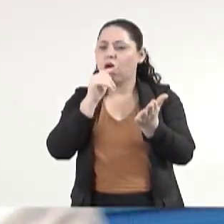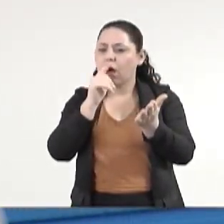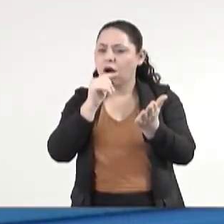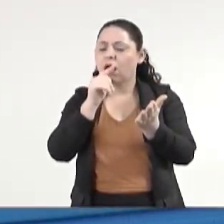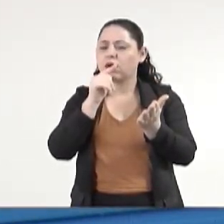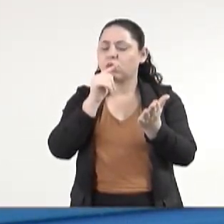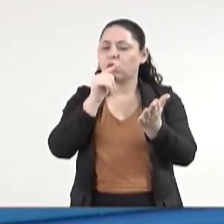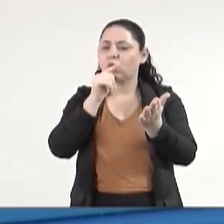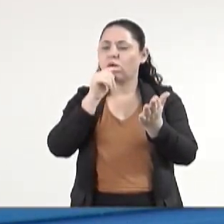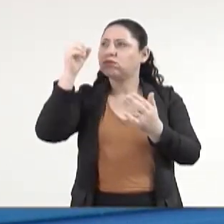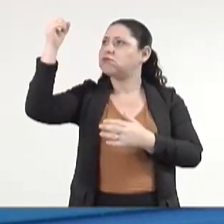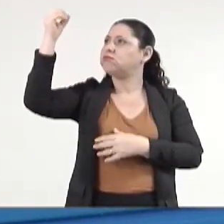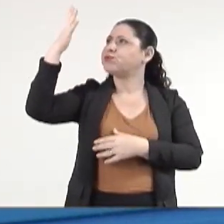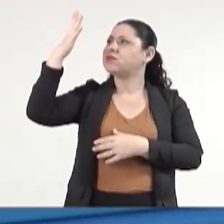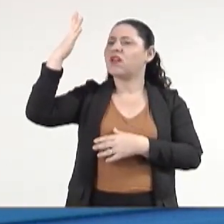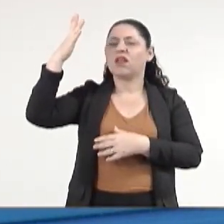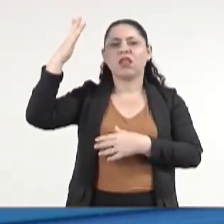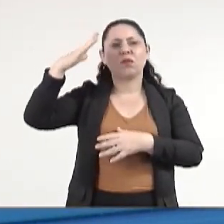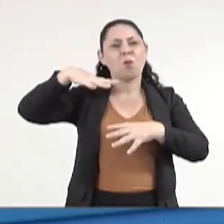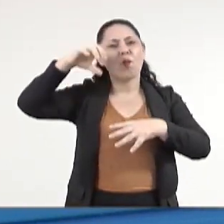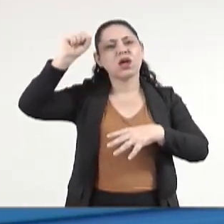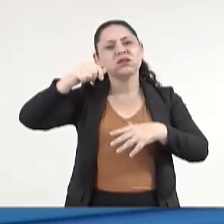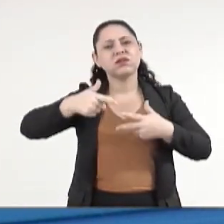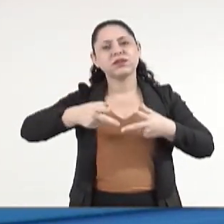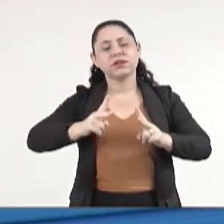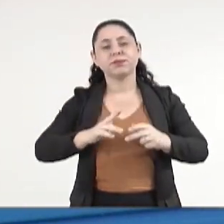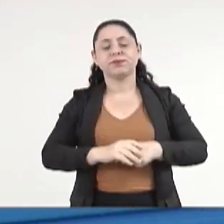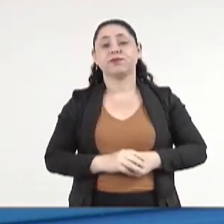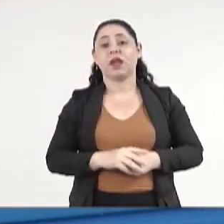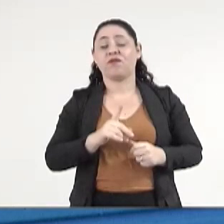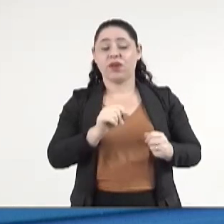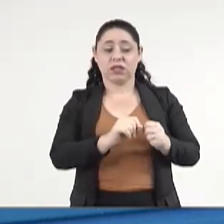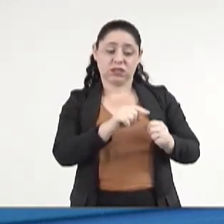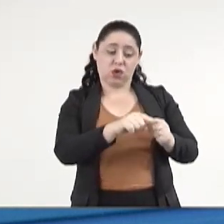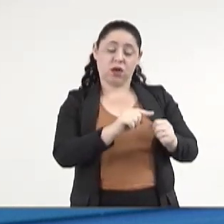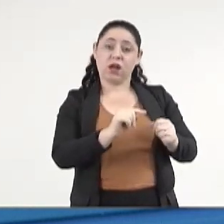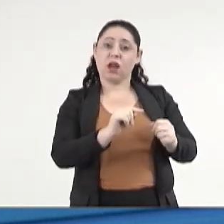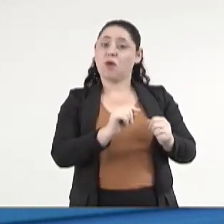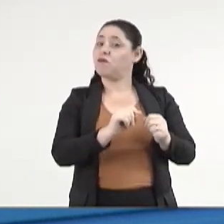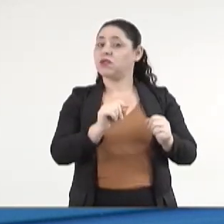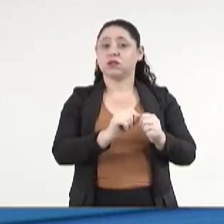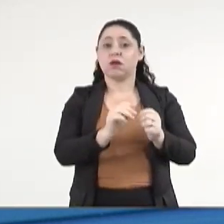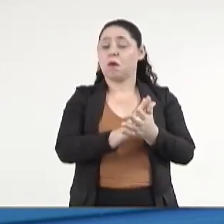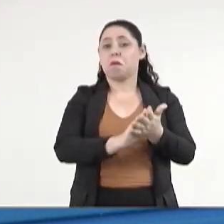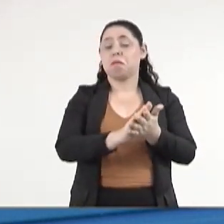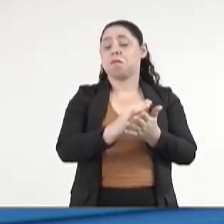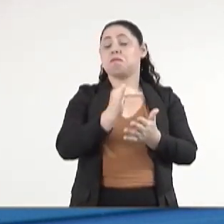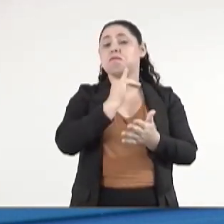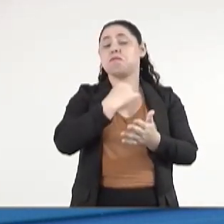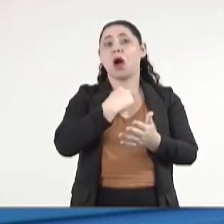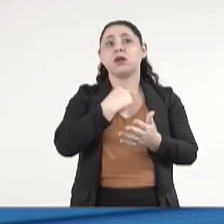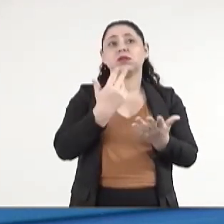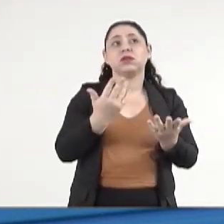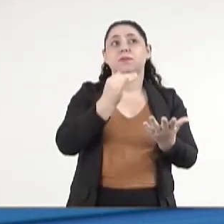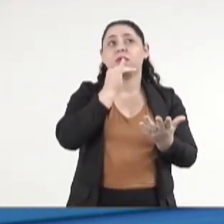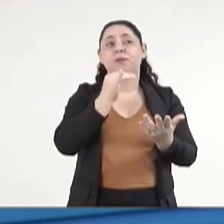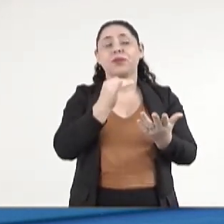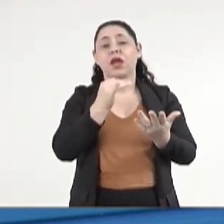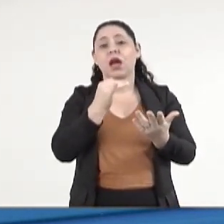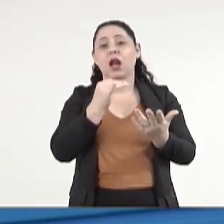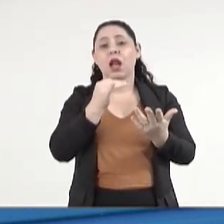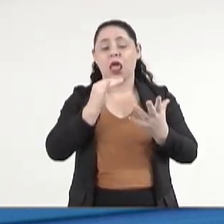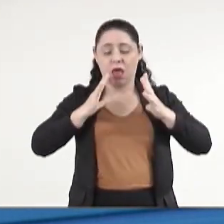água, falta de luz com frequência, privando os adolescentes de realizarem ações